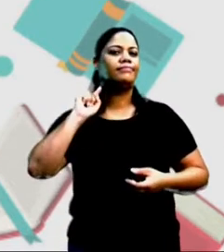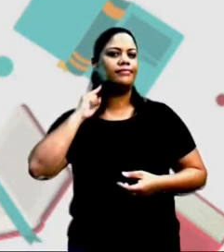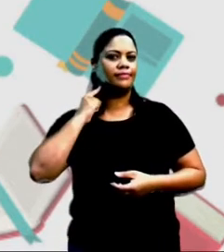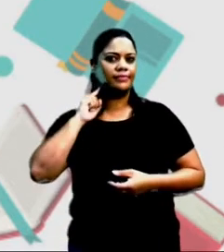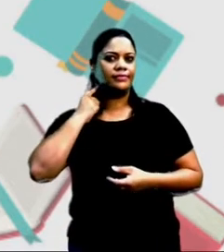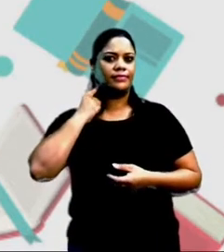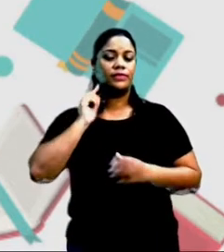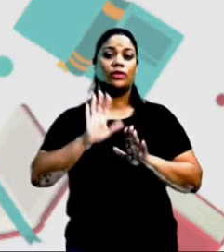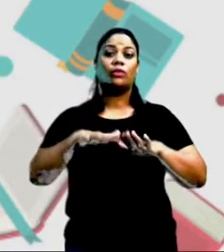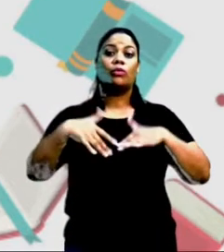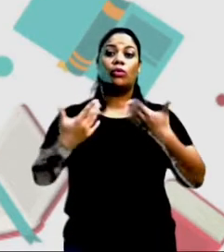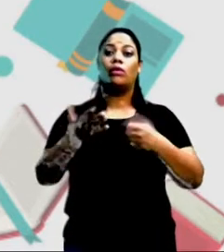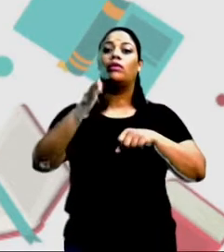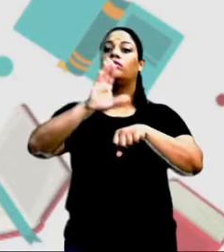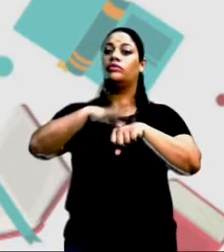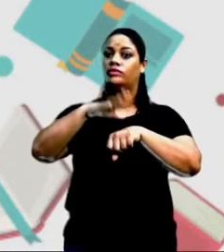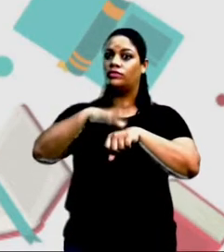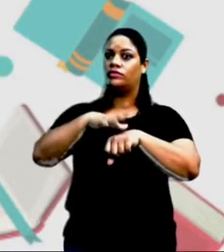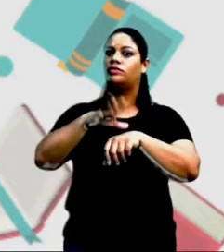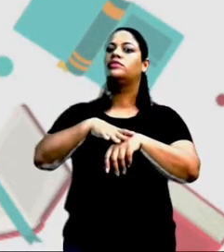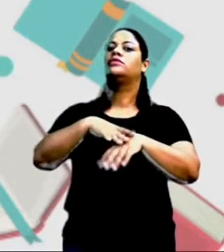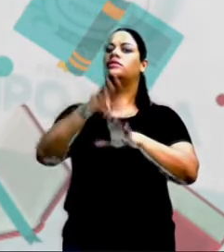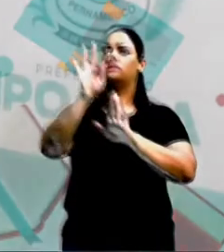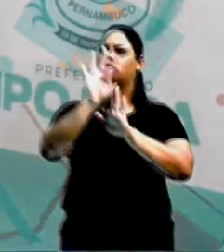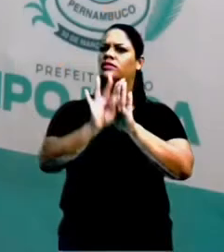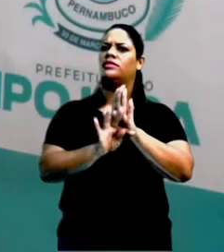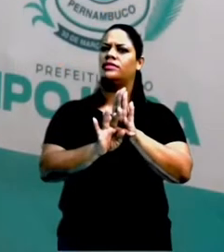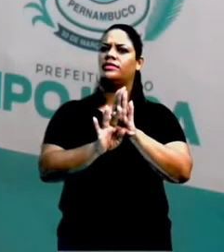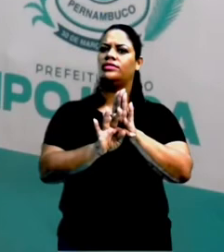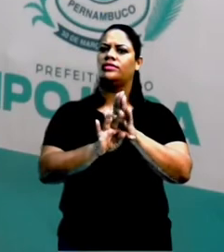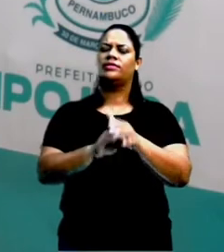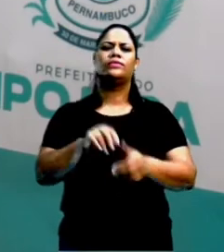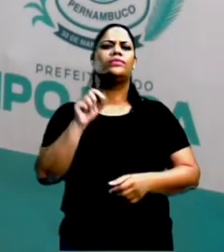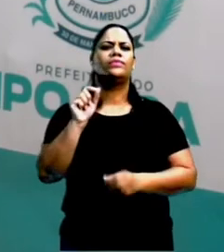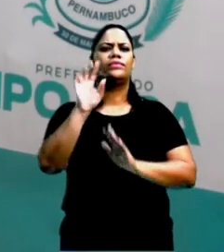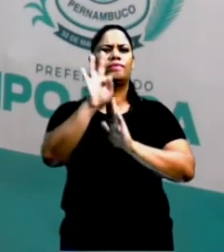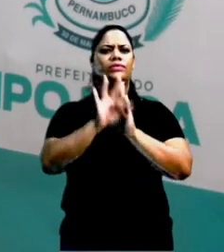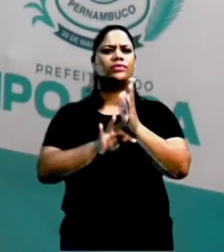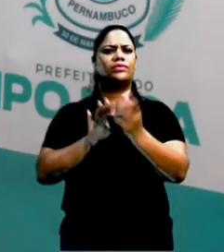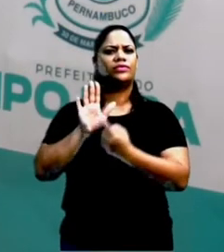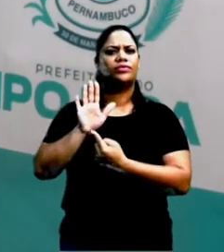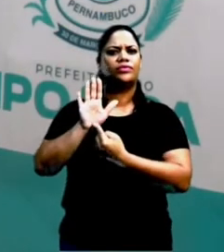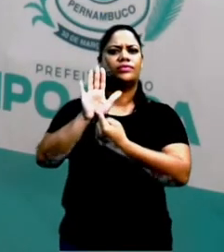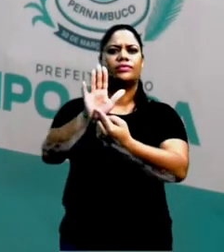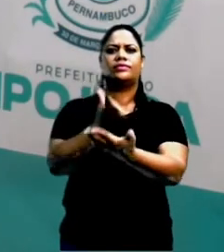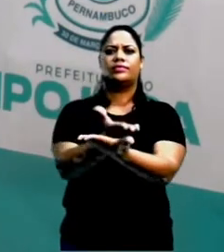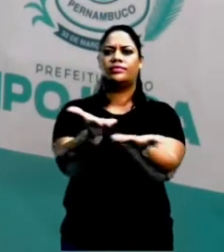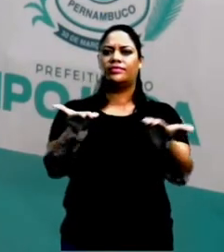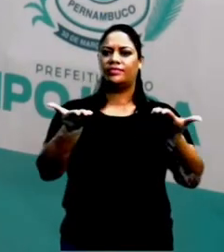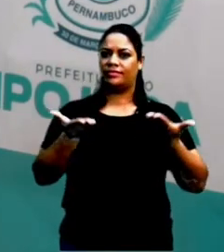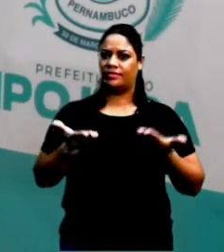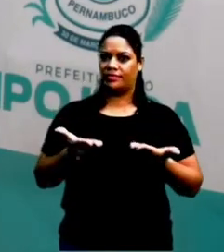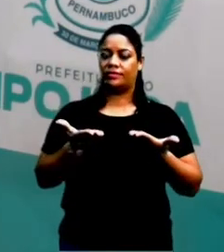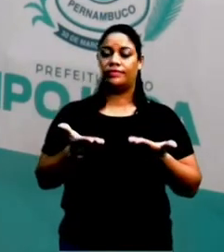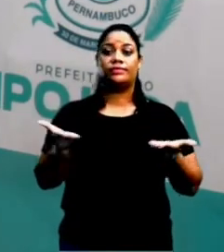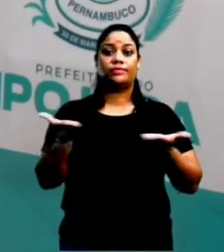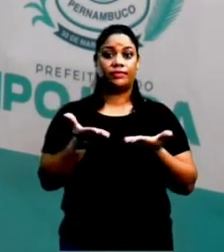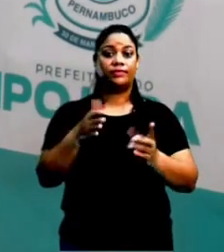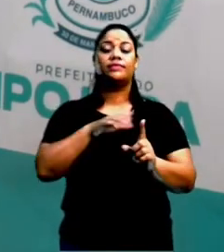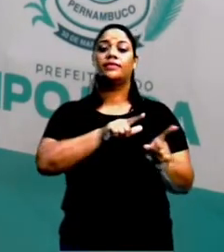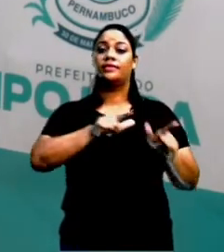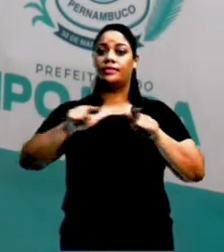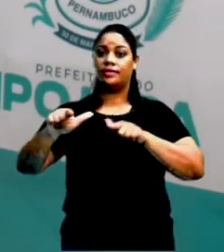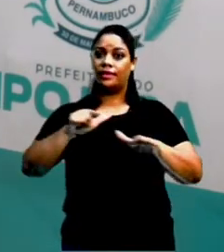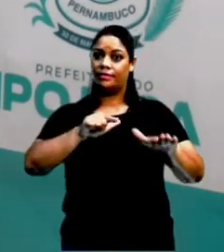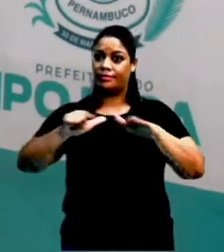qual a função desse texto? O que é que esse texto quer passar? Então, nós temos, na Semana do Meio Ambiente, a